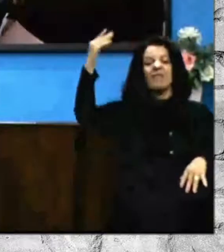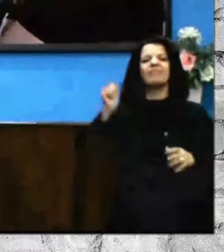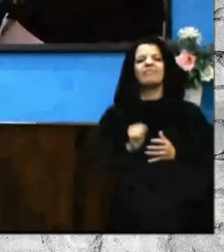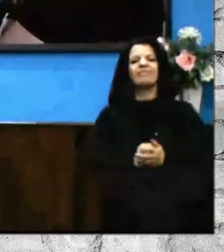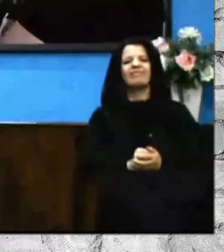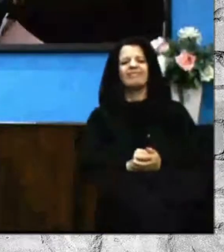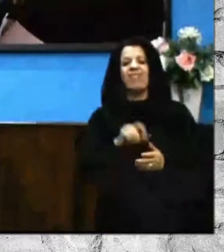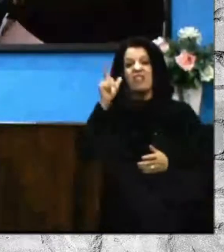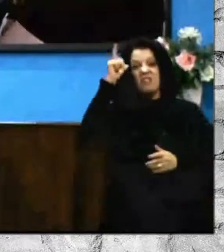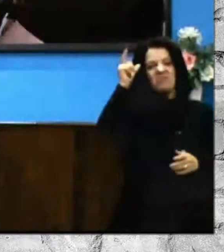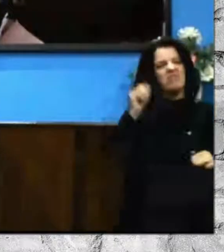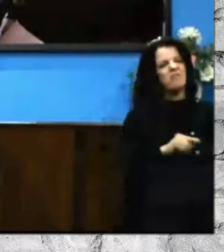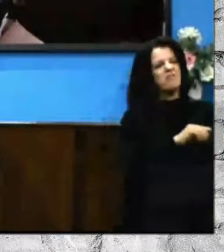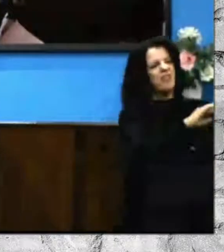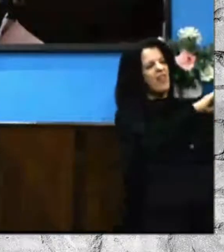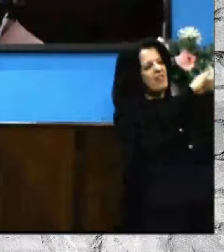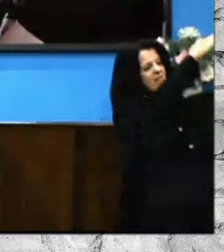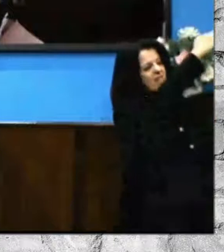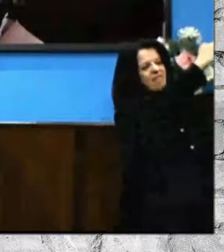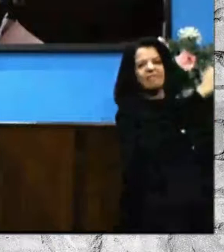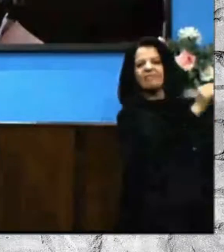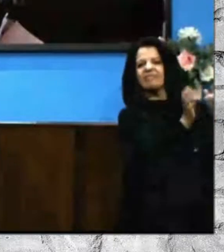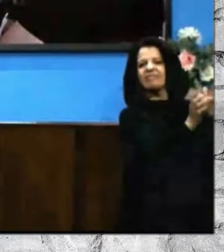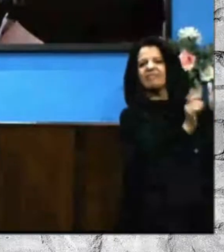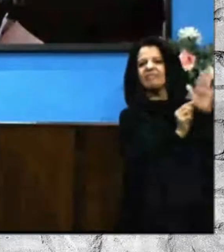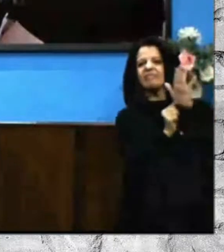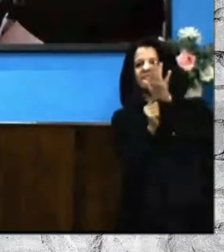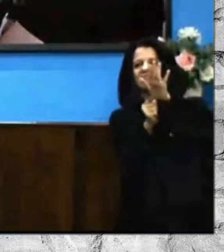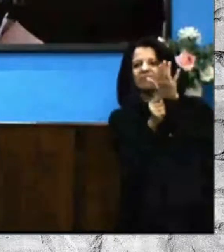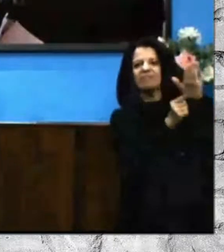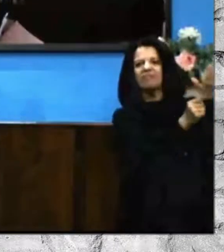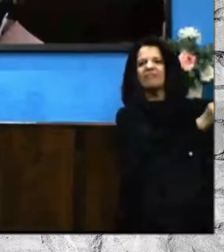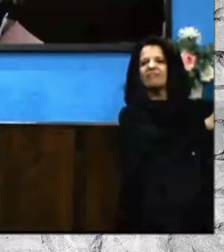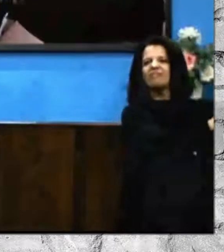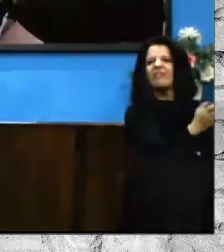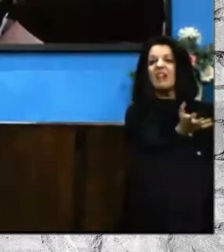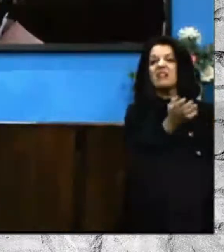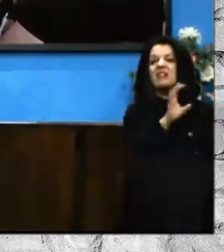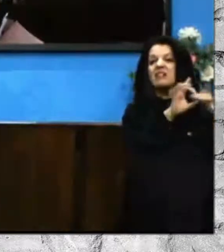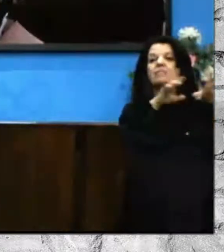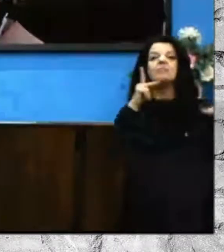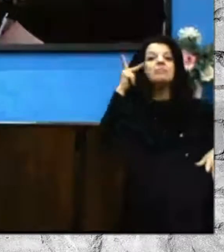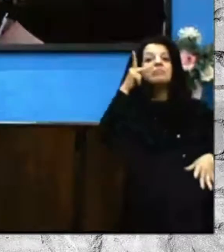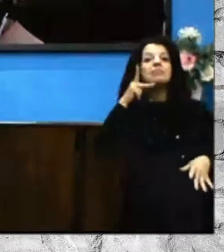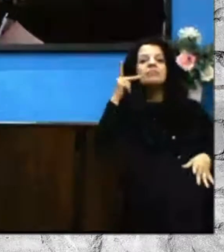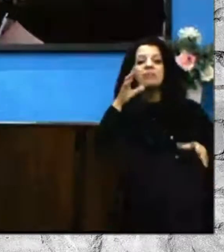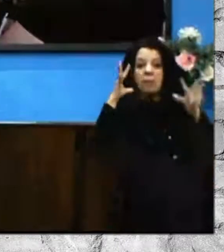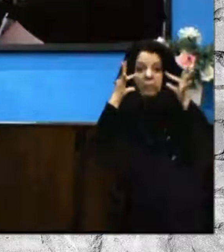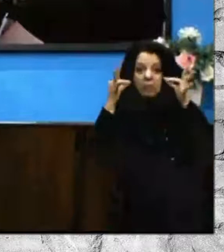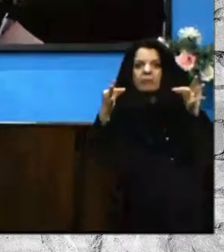lá embaixo, há um suspiro no vale por uma libertação política. Atenda o